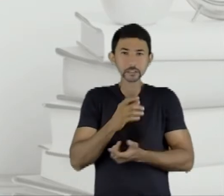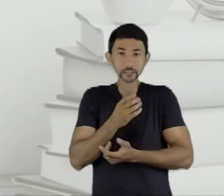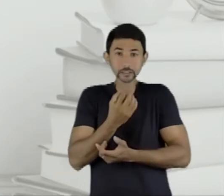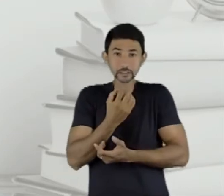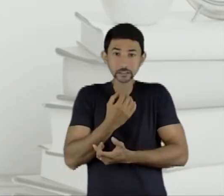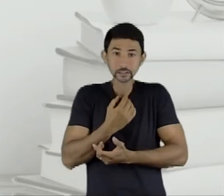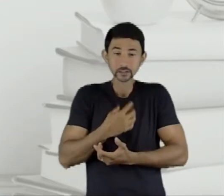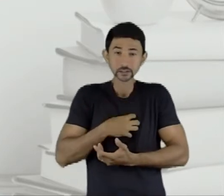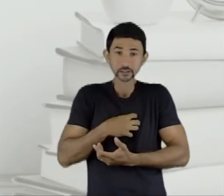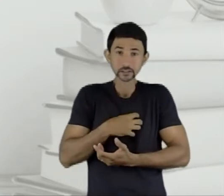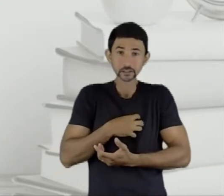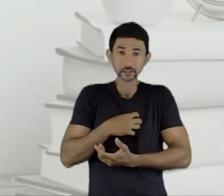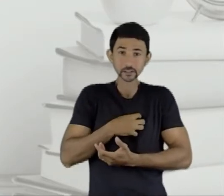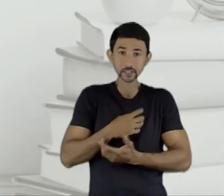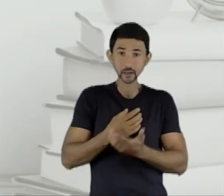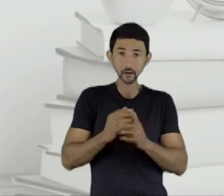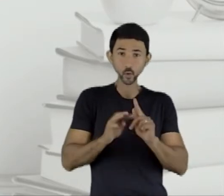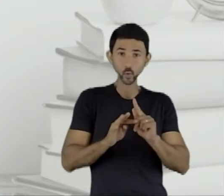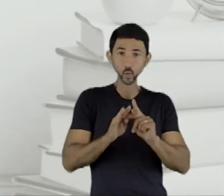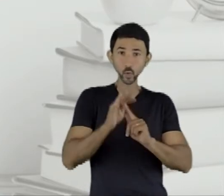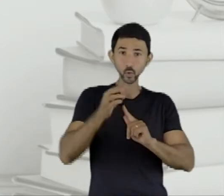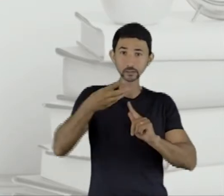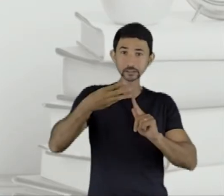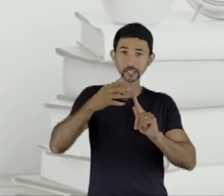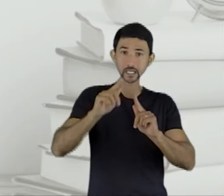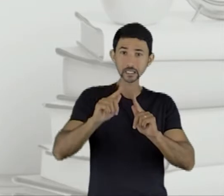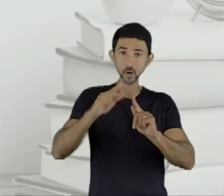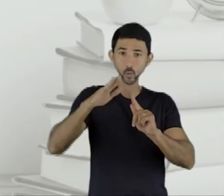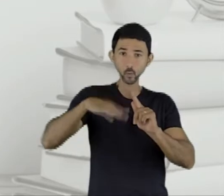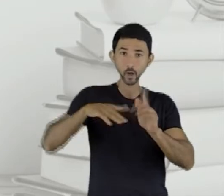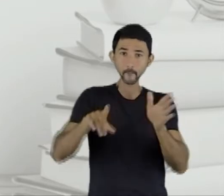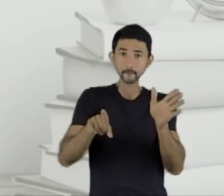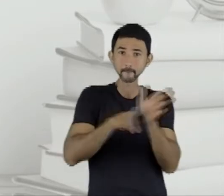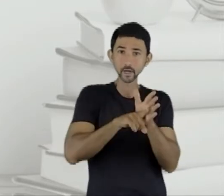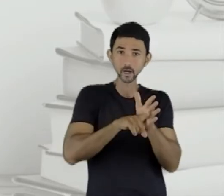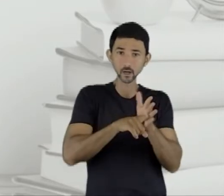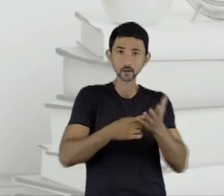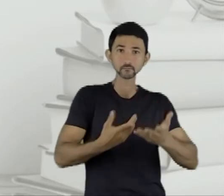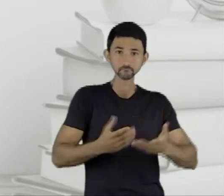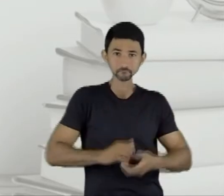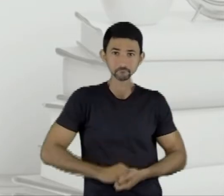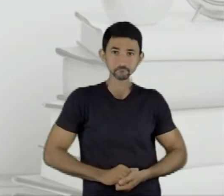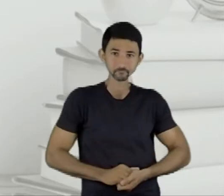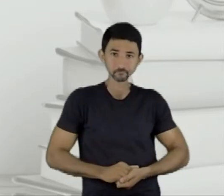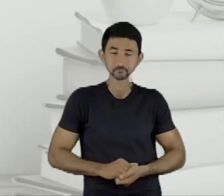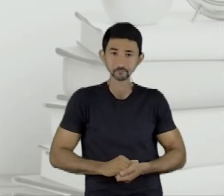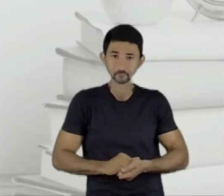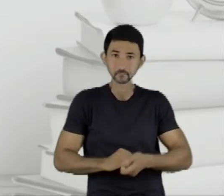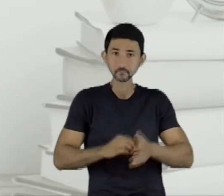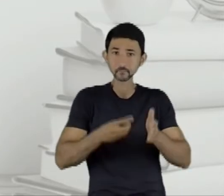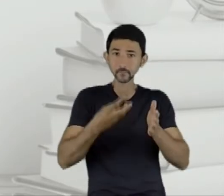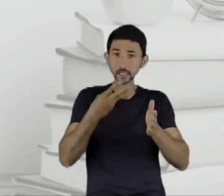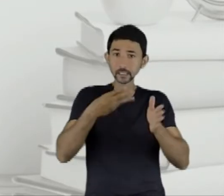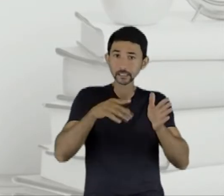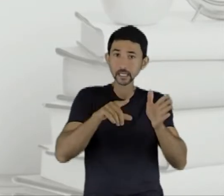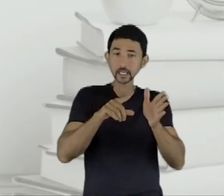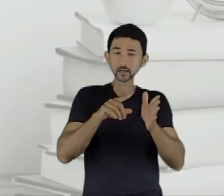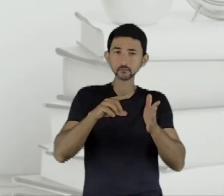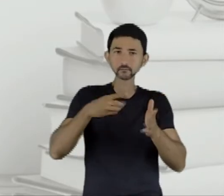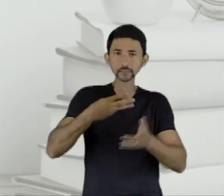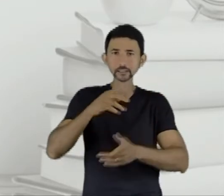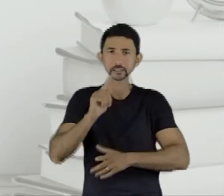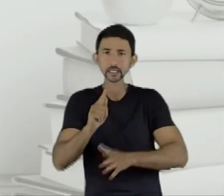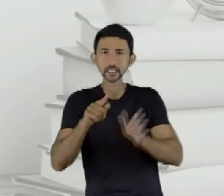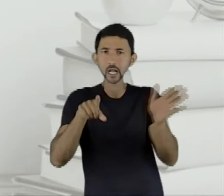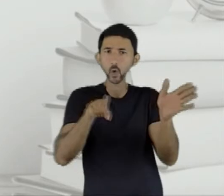3 graus negativos Celsius. Ou então, como a gente costuma dizer, 3 graus abaixo de zero.